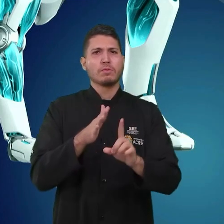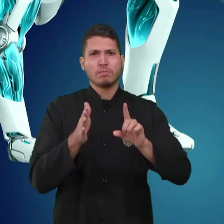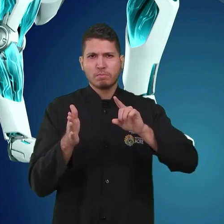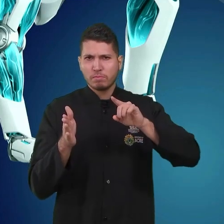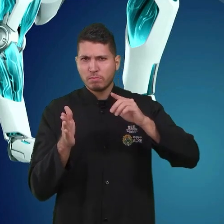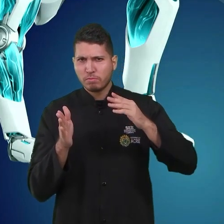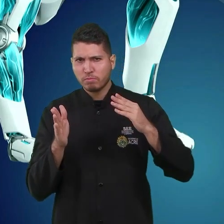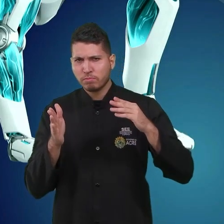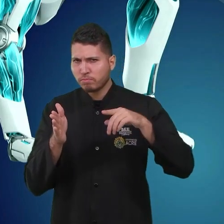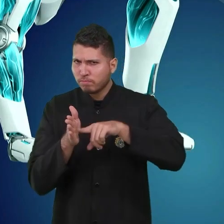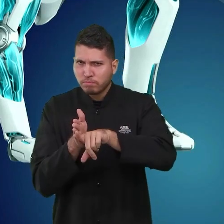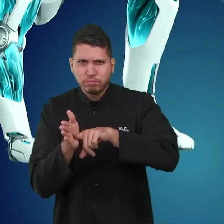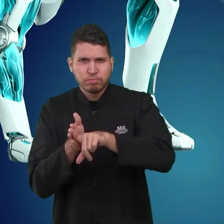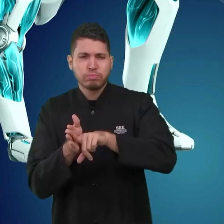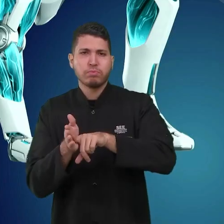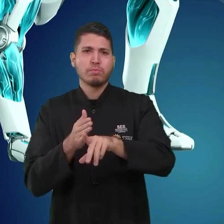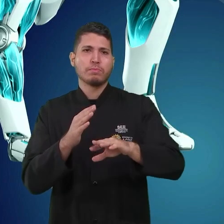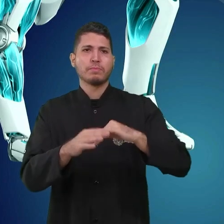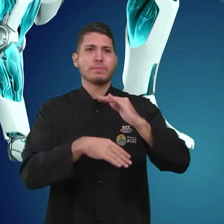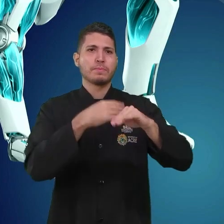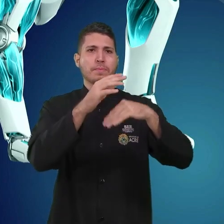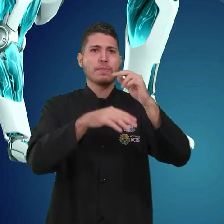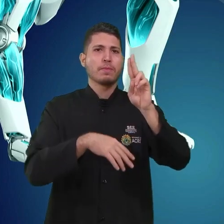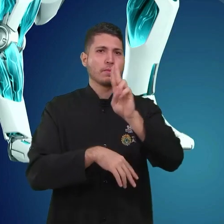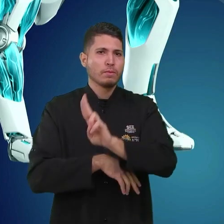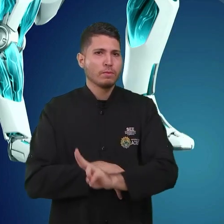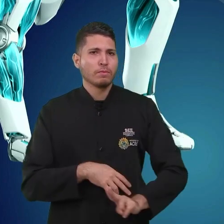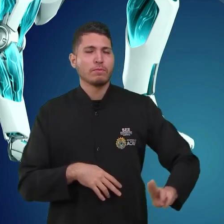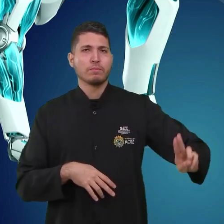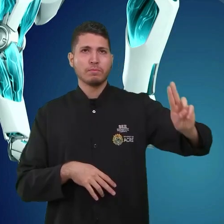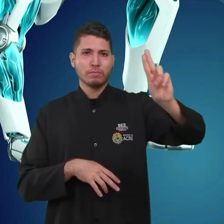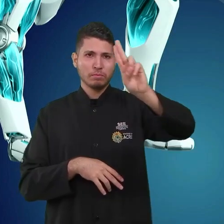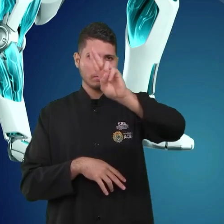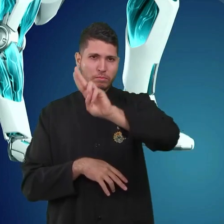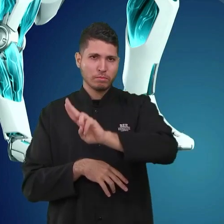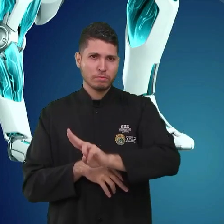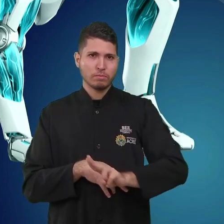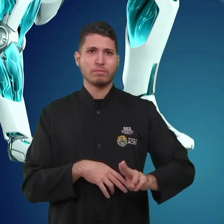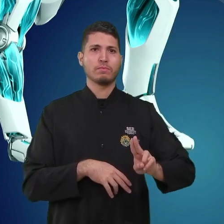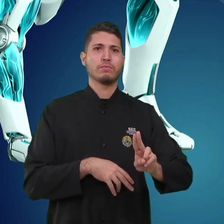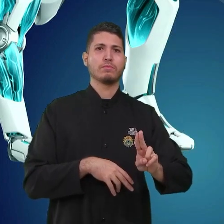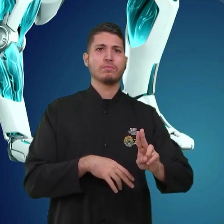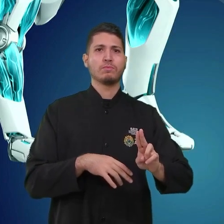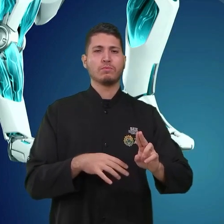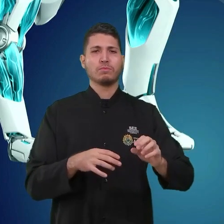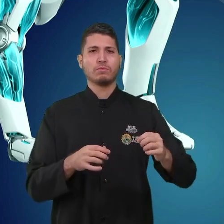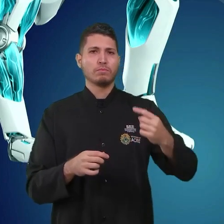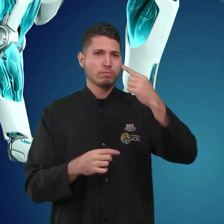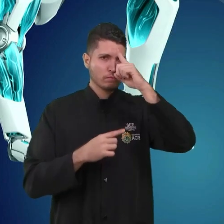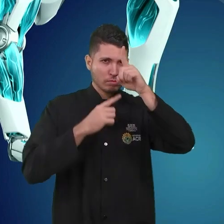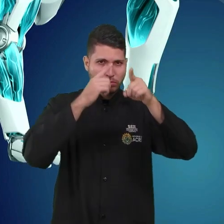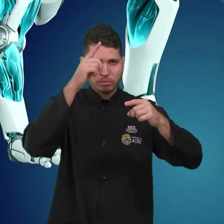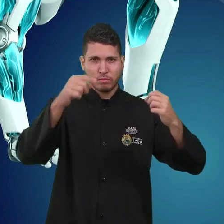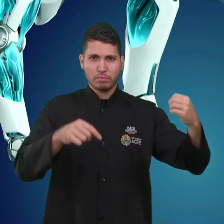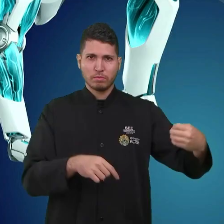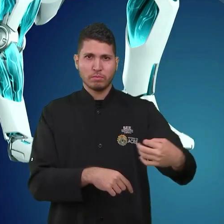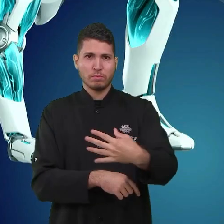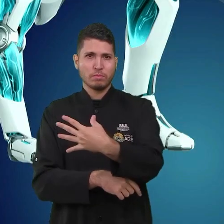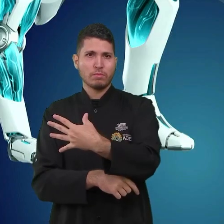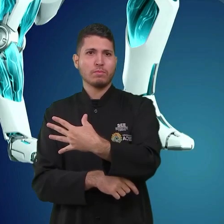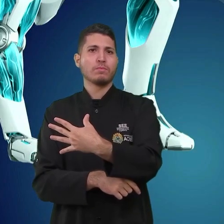e desenvolvimento, universidades e centros de inovação bem robustos. Esses países